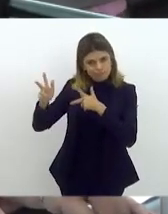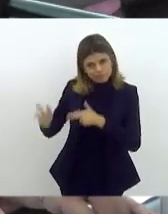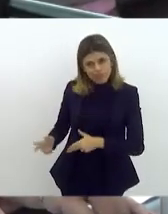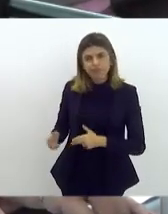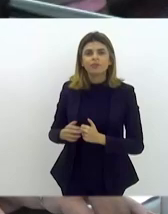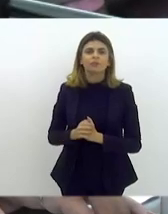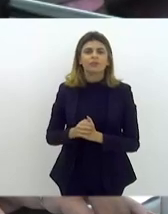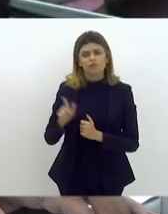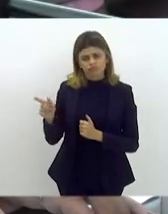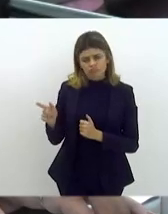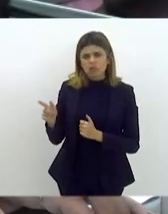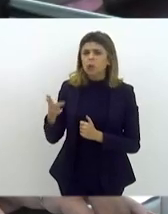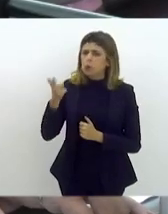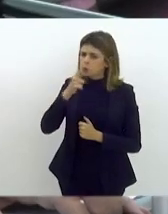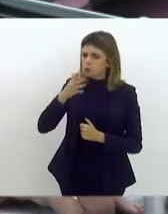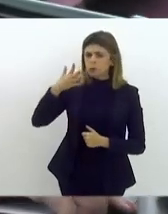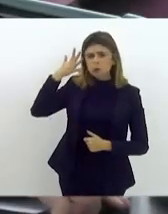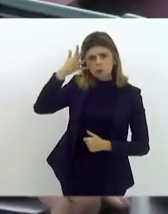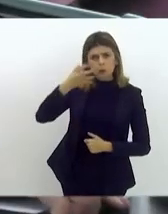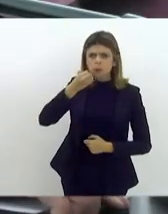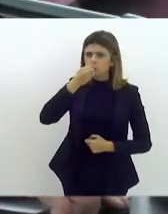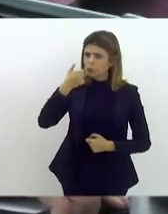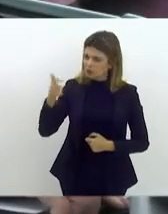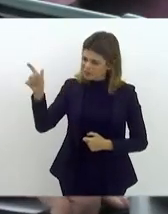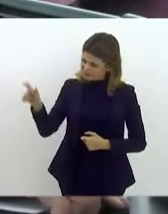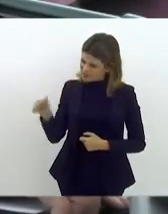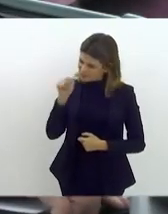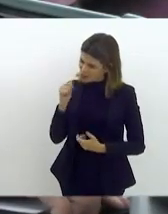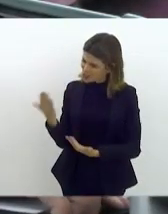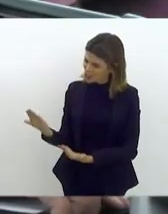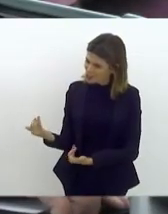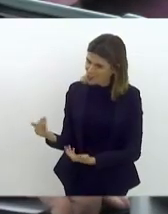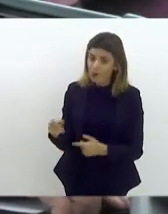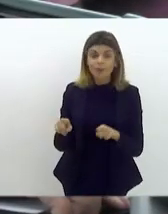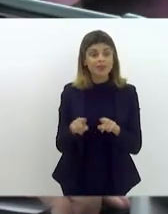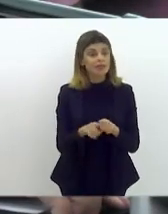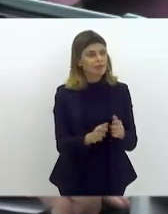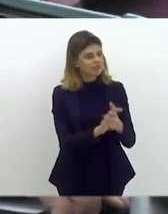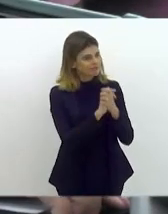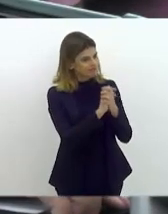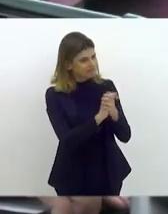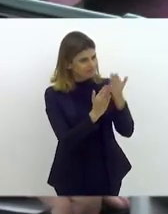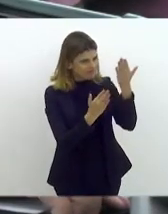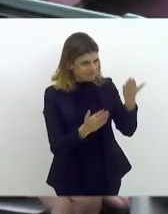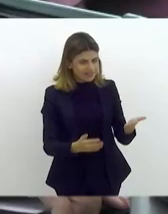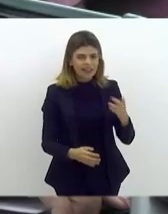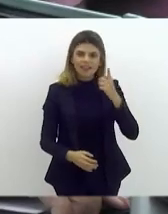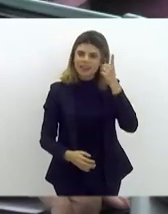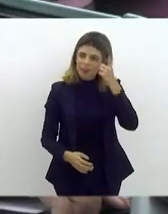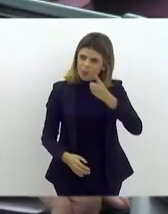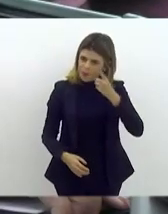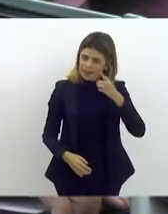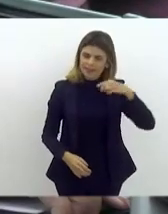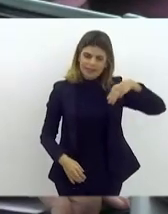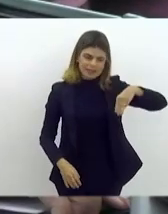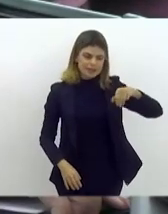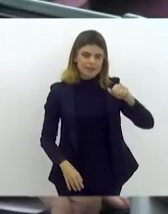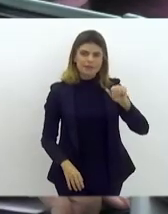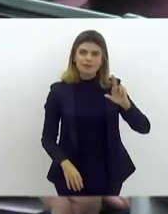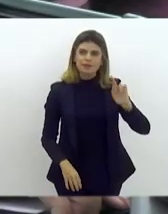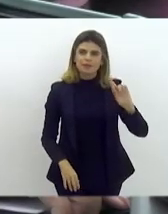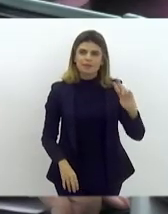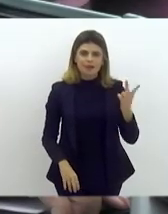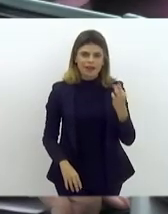a senhora saiu muito bem você né uma jovem saudade deputada Marta Rocha que a presidente as deputadas